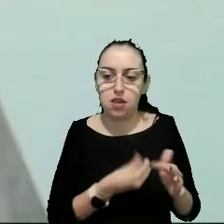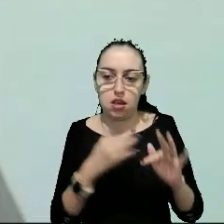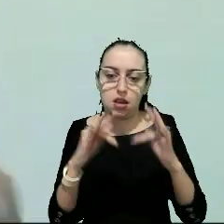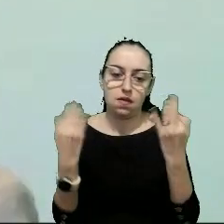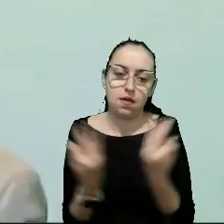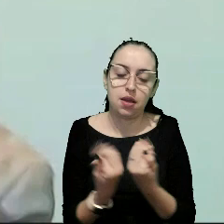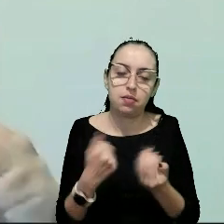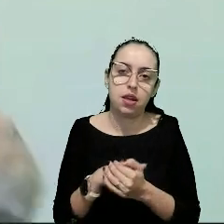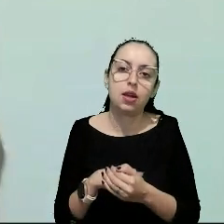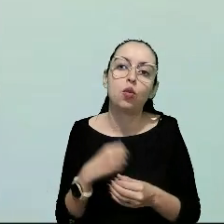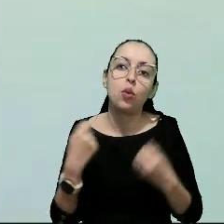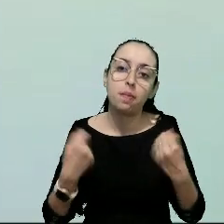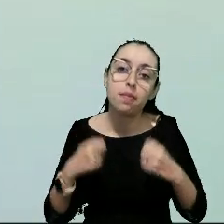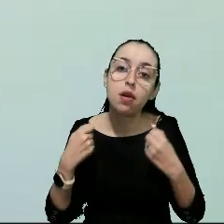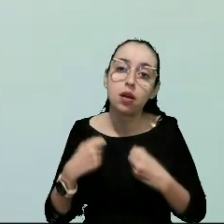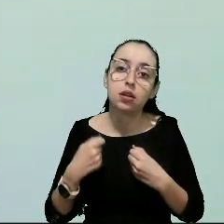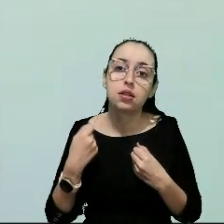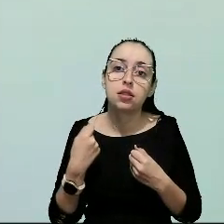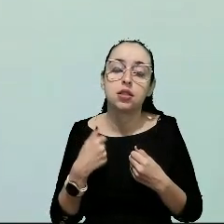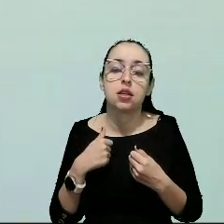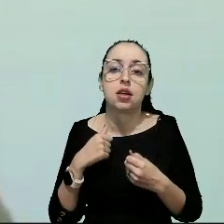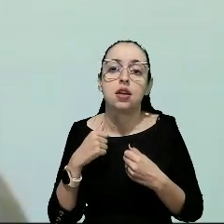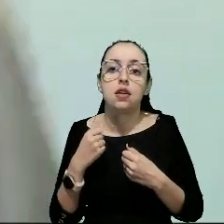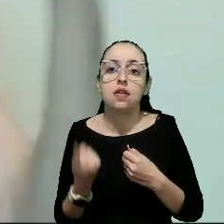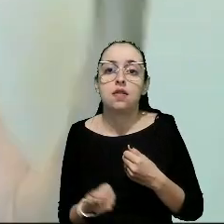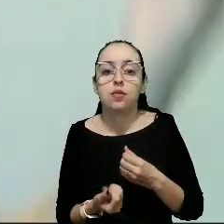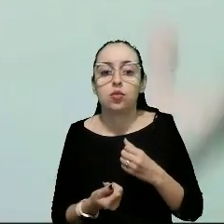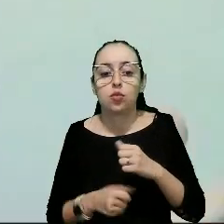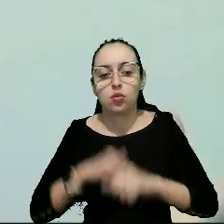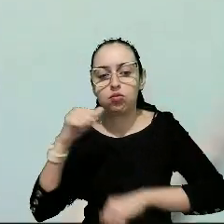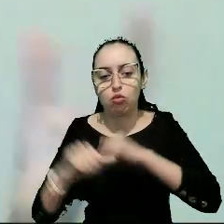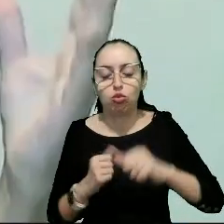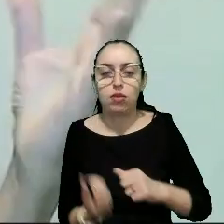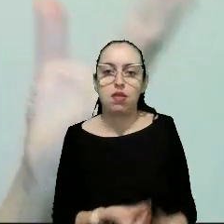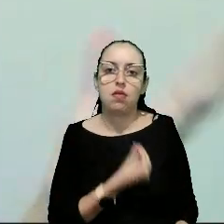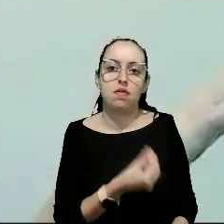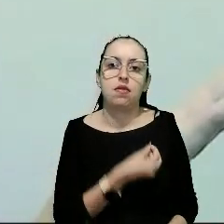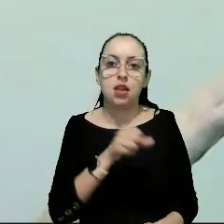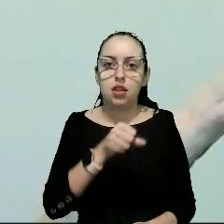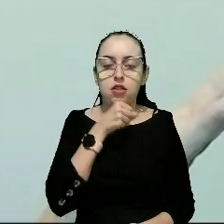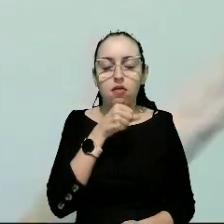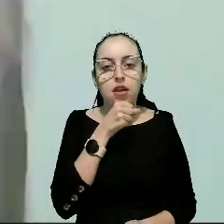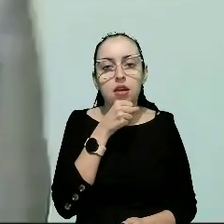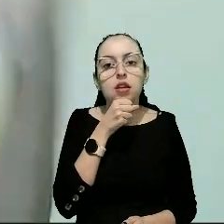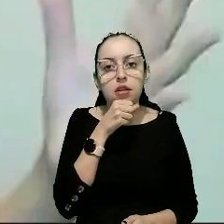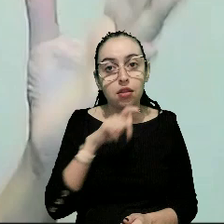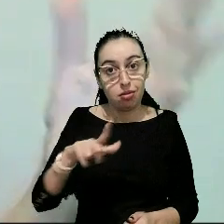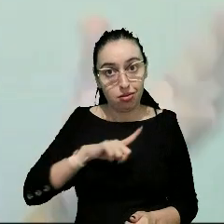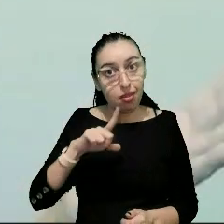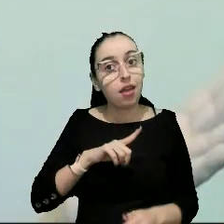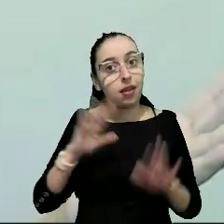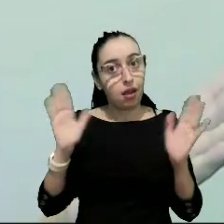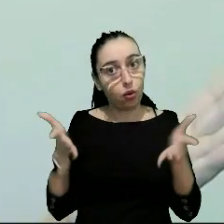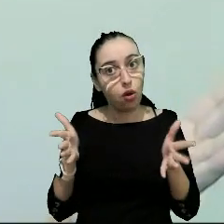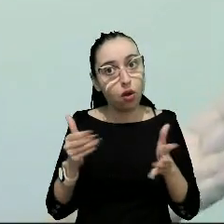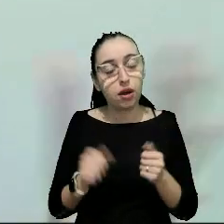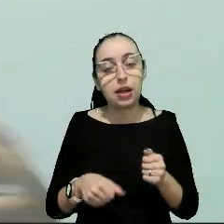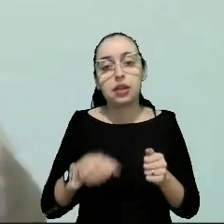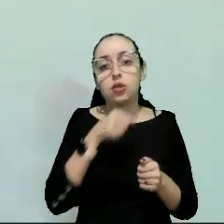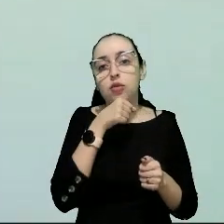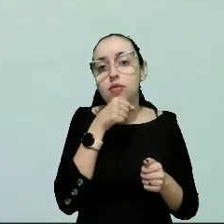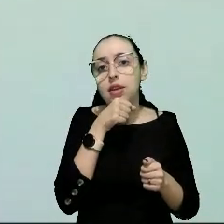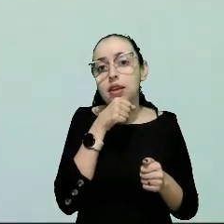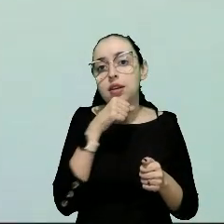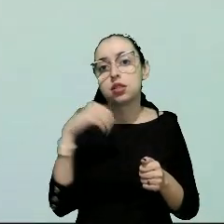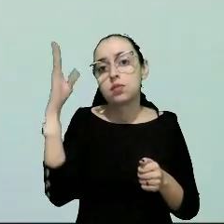das nossas famílias, podemos fazer para fazer essa verdadeira revolução que já está acontecendo